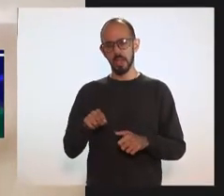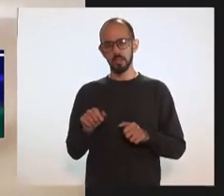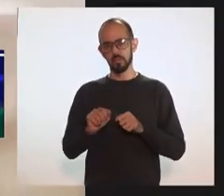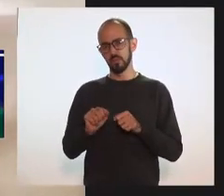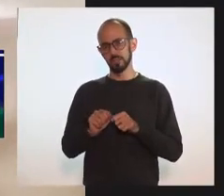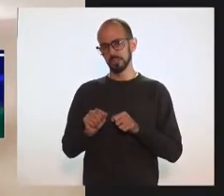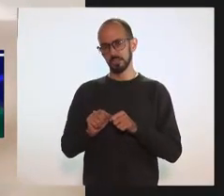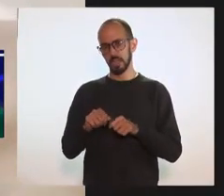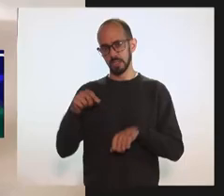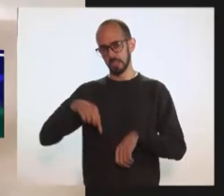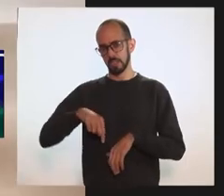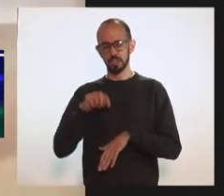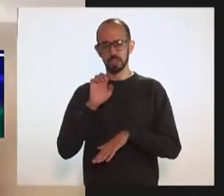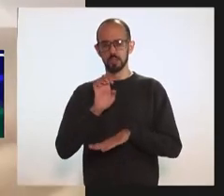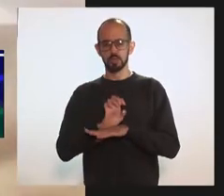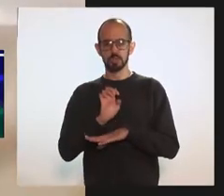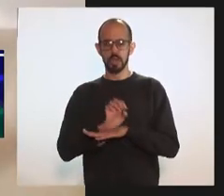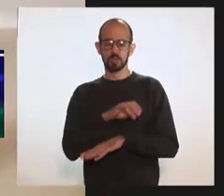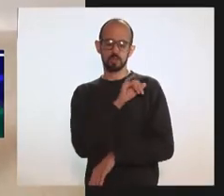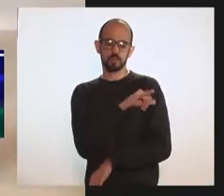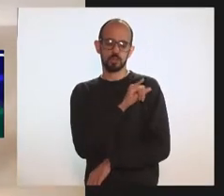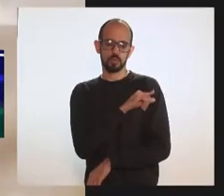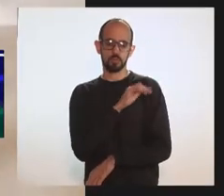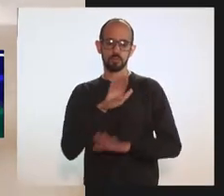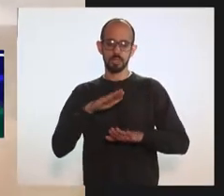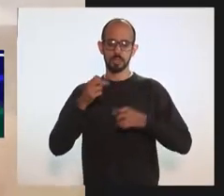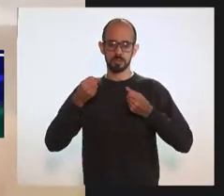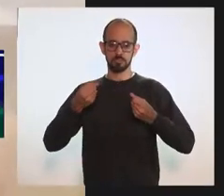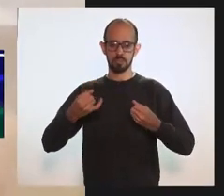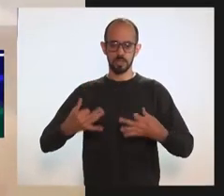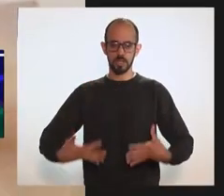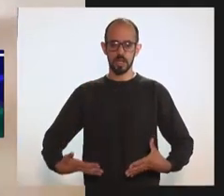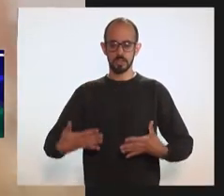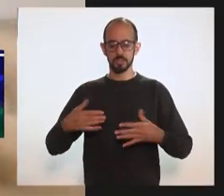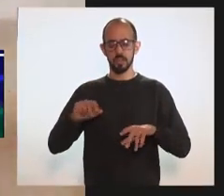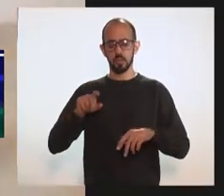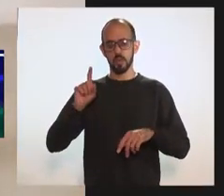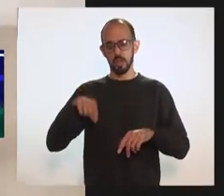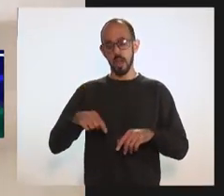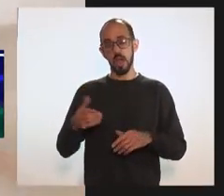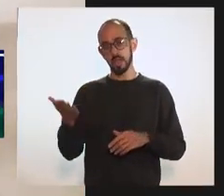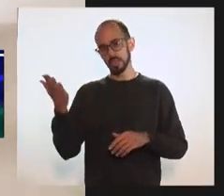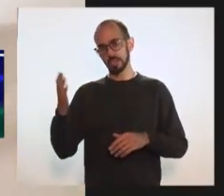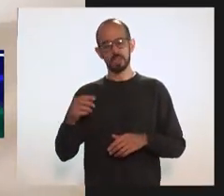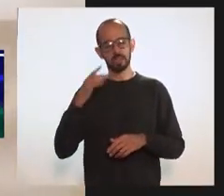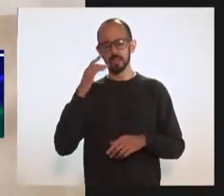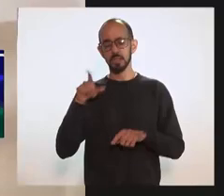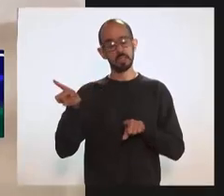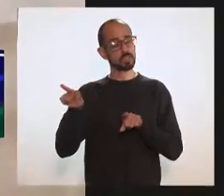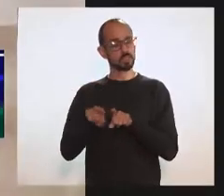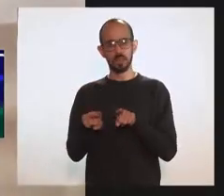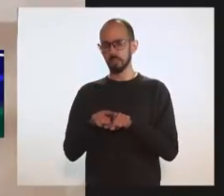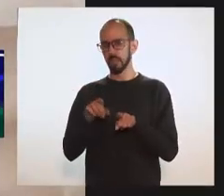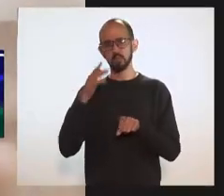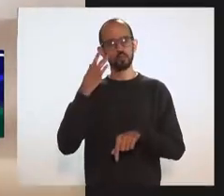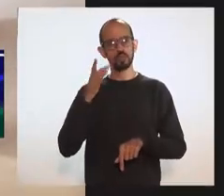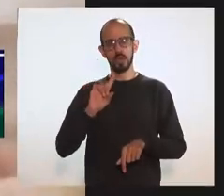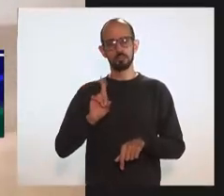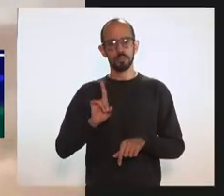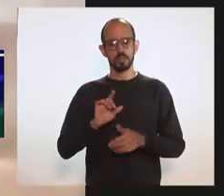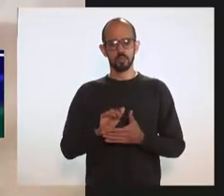Estado, mas a explicação por parte da Secretaria de Fazenda foi essa. E eles também não sabiam disso, tá? Então, quando